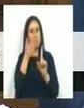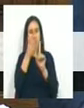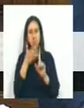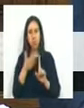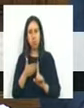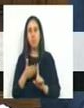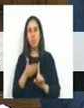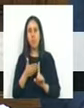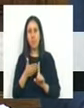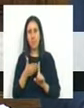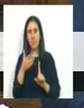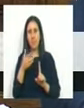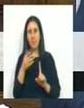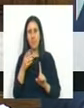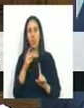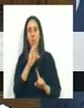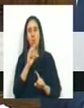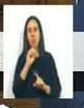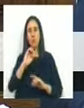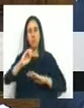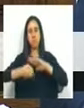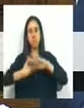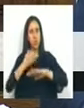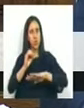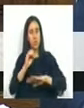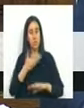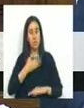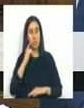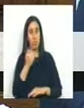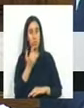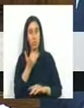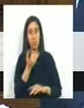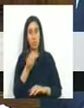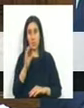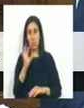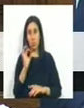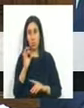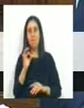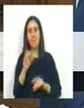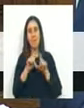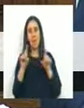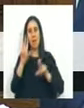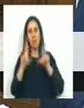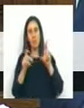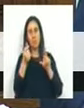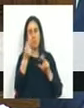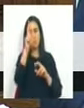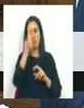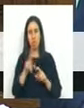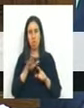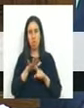ao não cumprimento da obrigação de repagamento de cocos a dezembro de 2014, que obviamente o preço das ações acabou por refletir e, portanto, o preço das